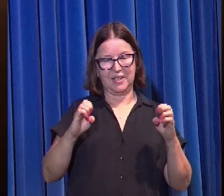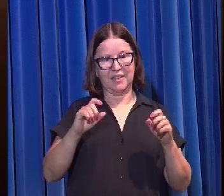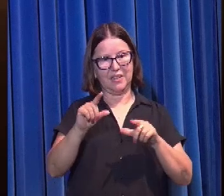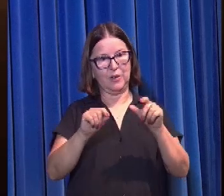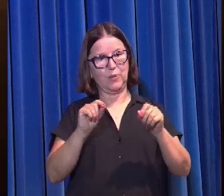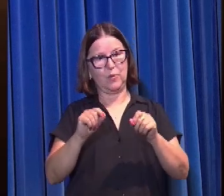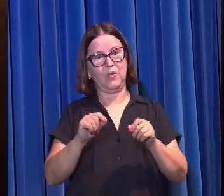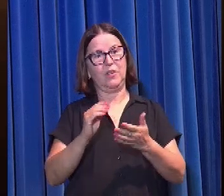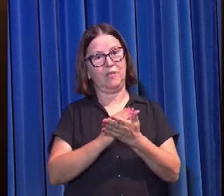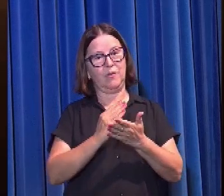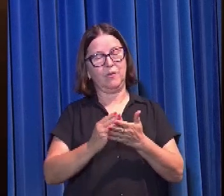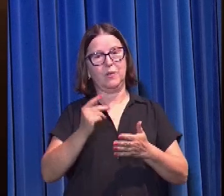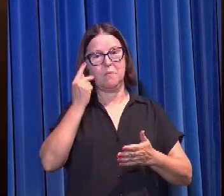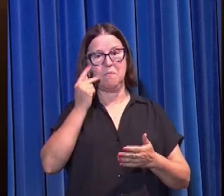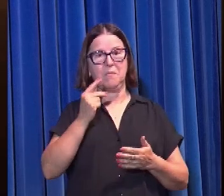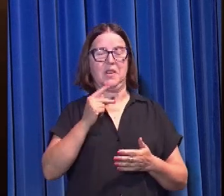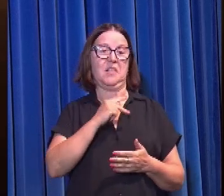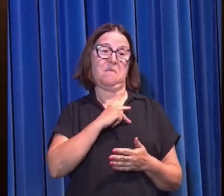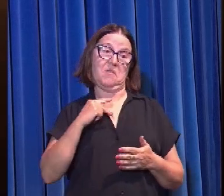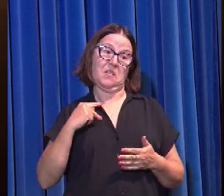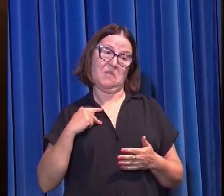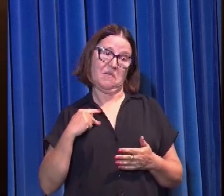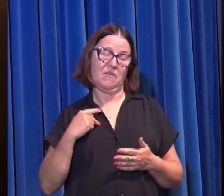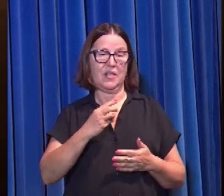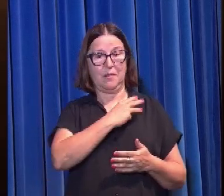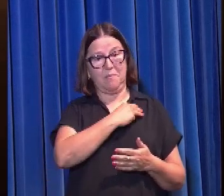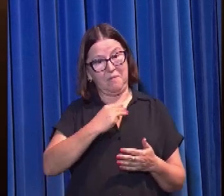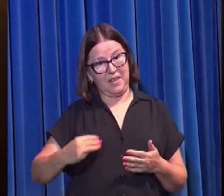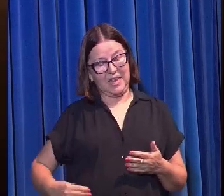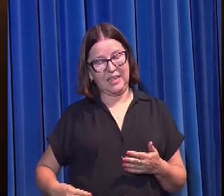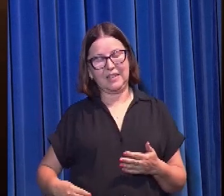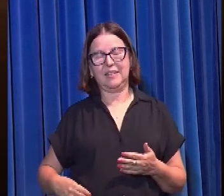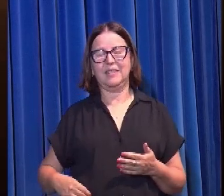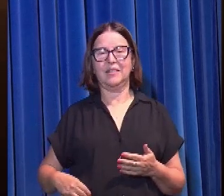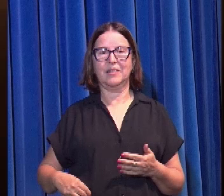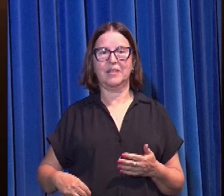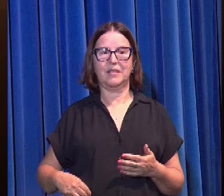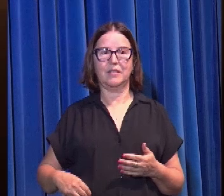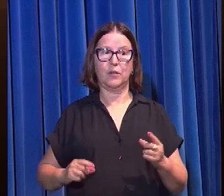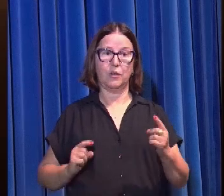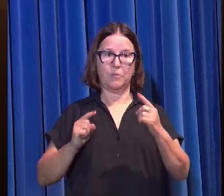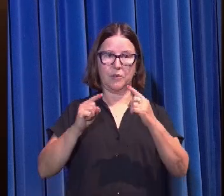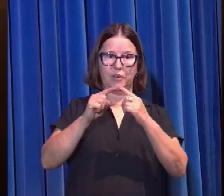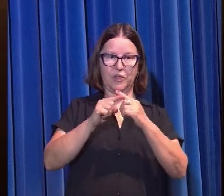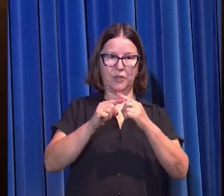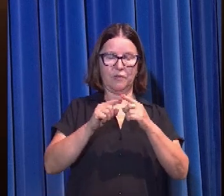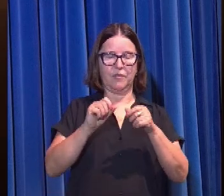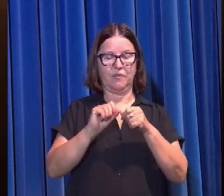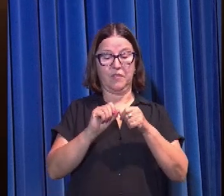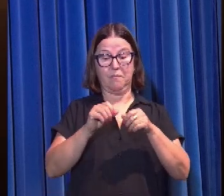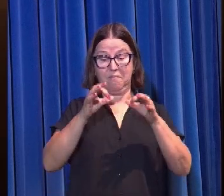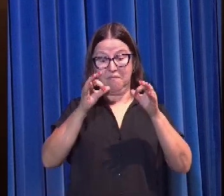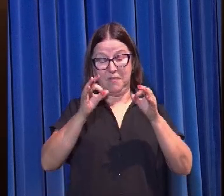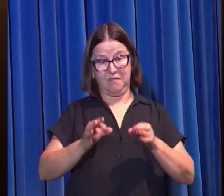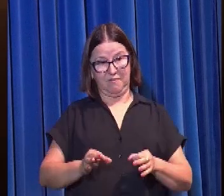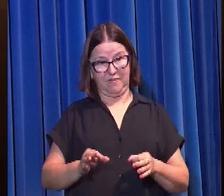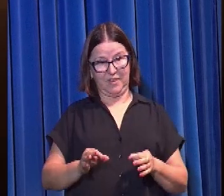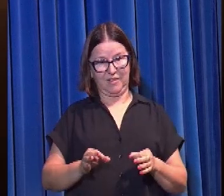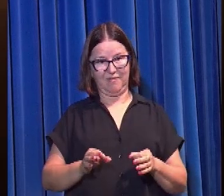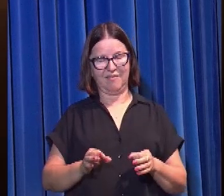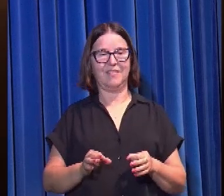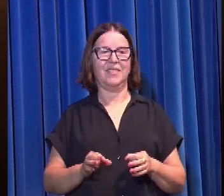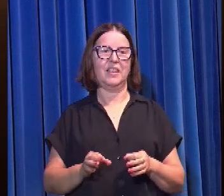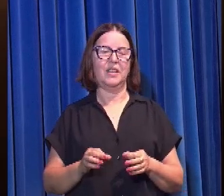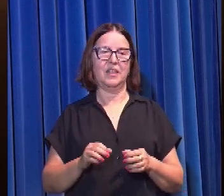mestres, com vistas ao aperfeiçoamento dos santos para o desempenho do seu